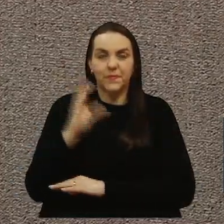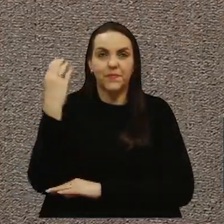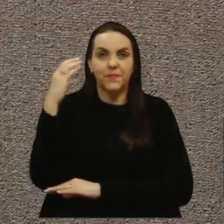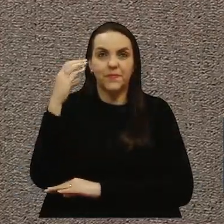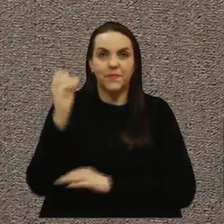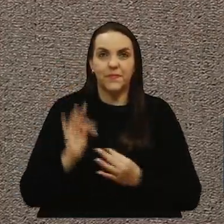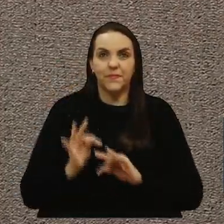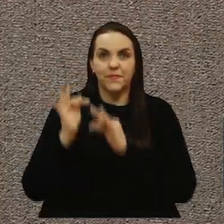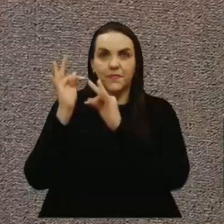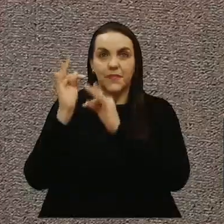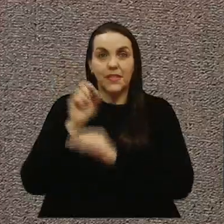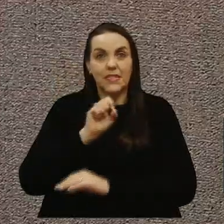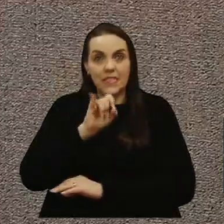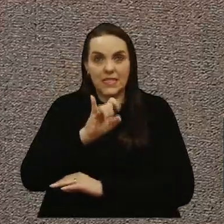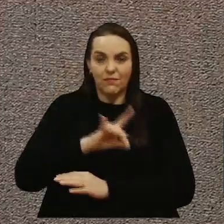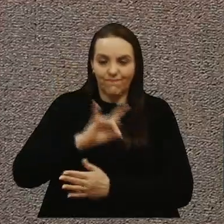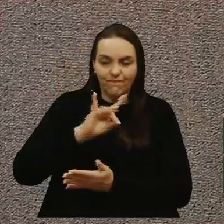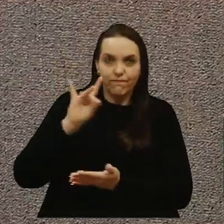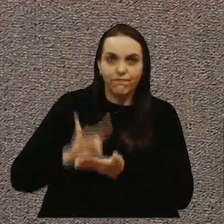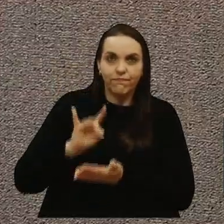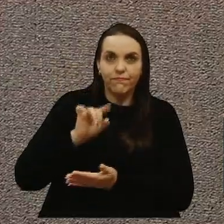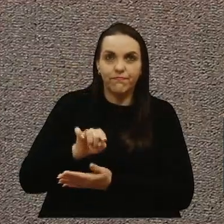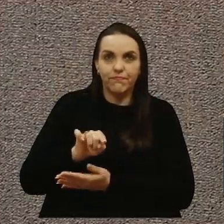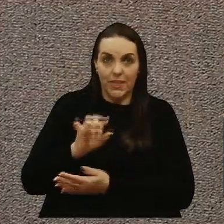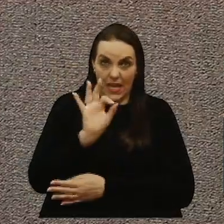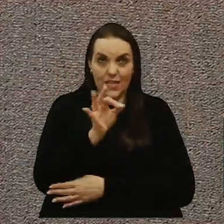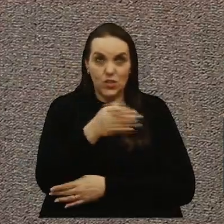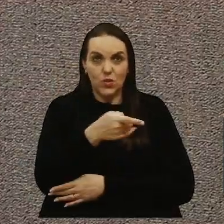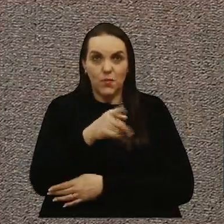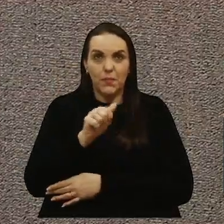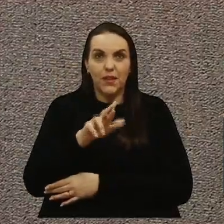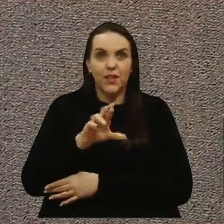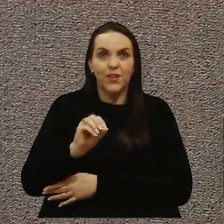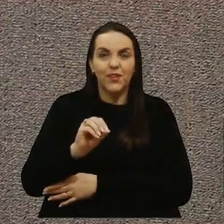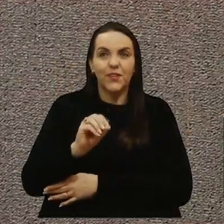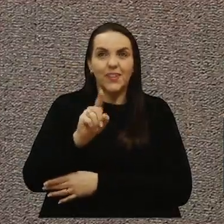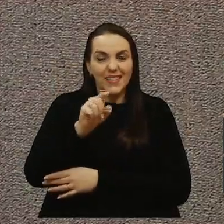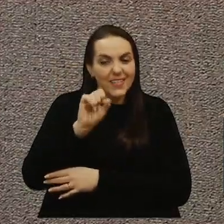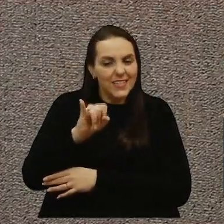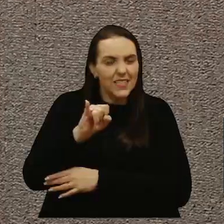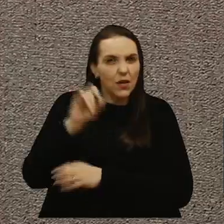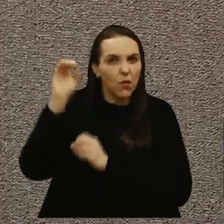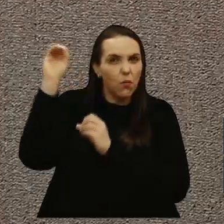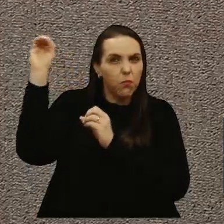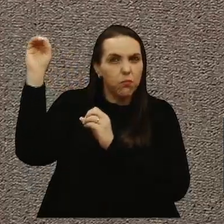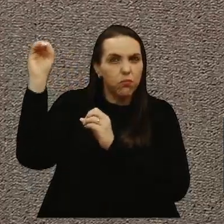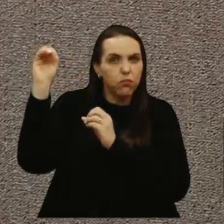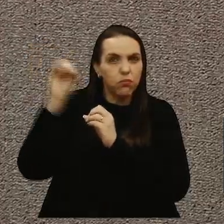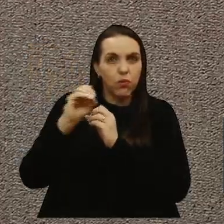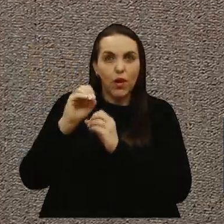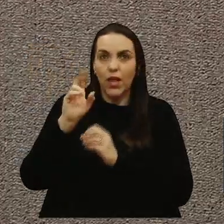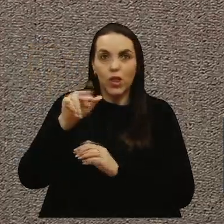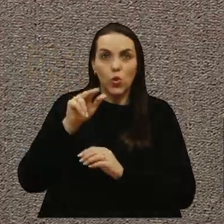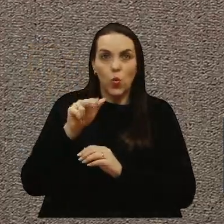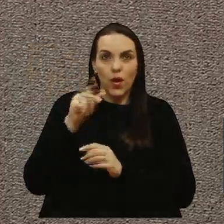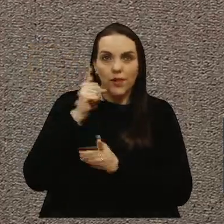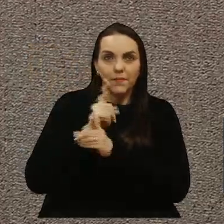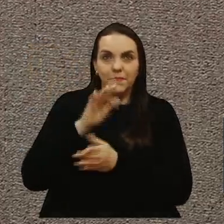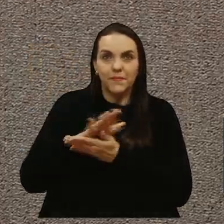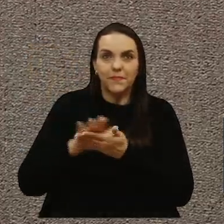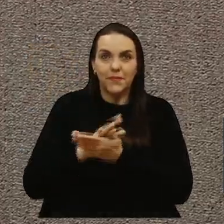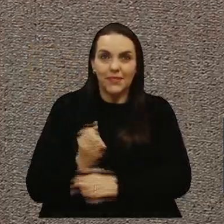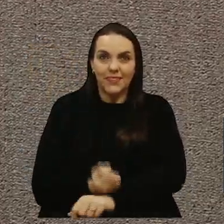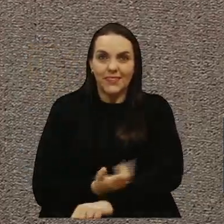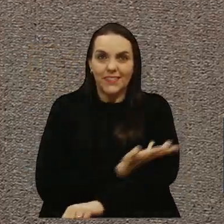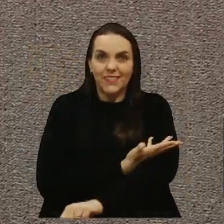se houver a confirmação, é isso ainda, né, Pedro? Se houver a confirmação de que esse asteroide não estava identificado, estou arrepiada